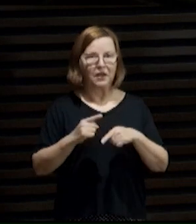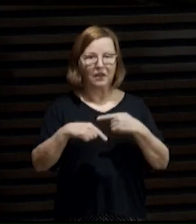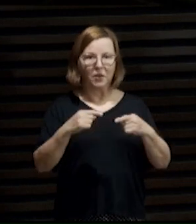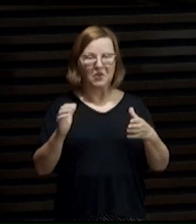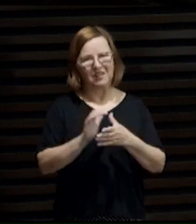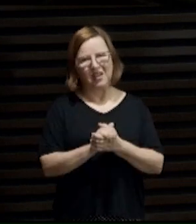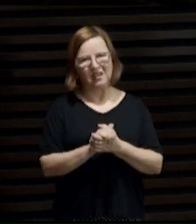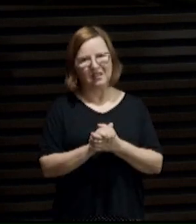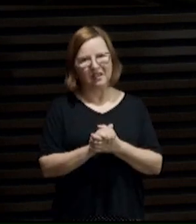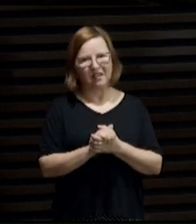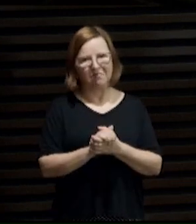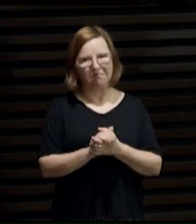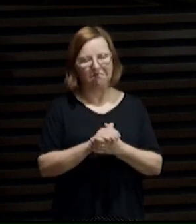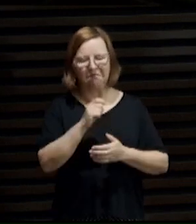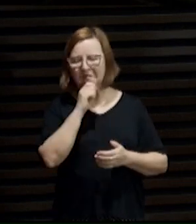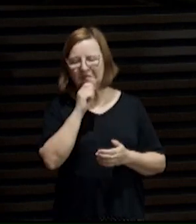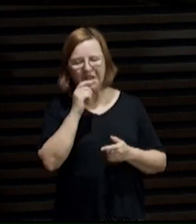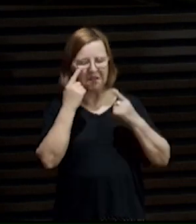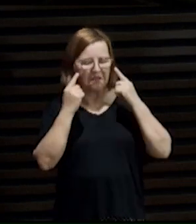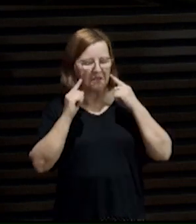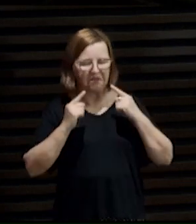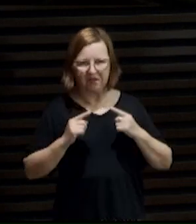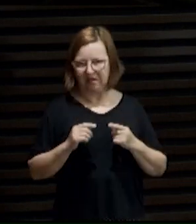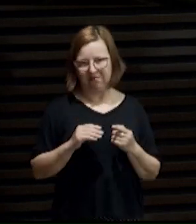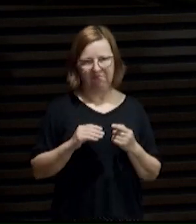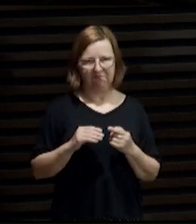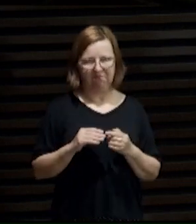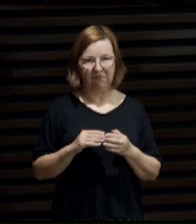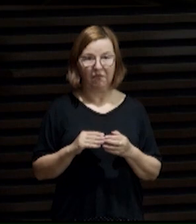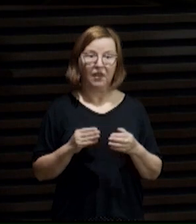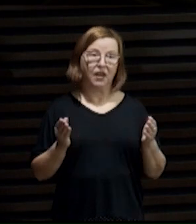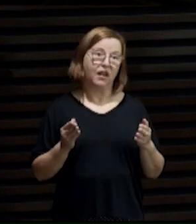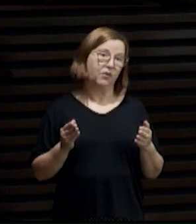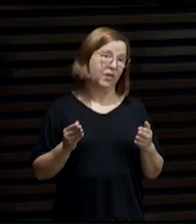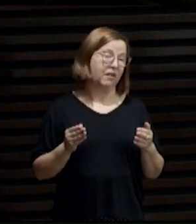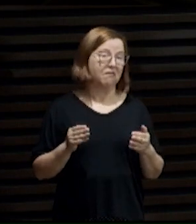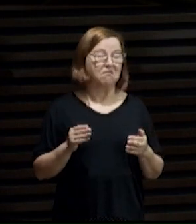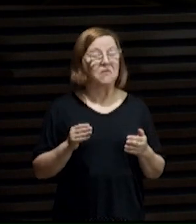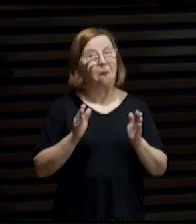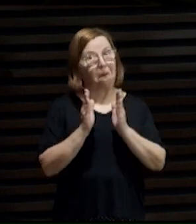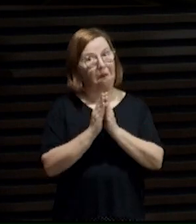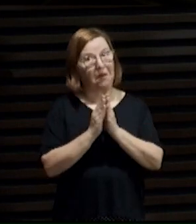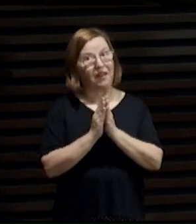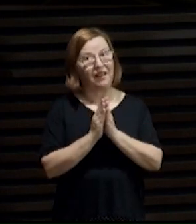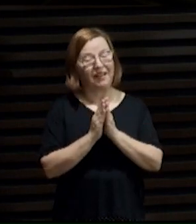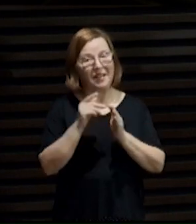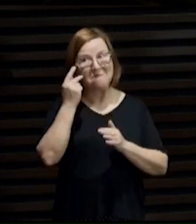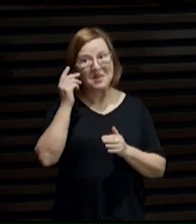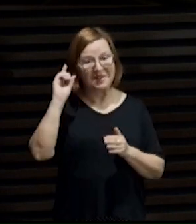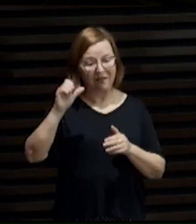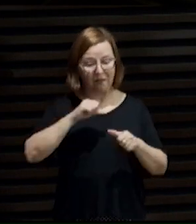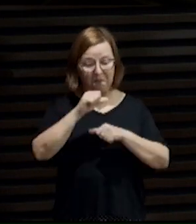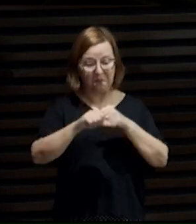Já fez um compromisso diante do Senhor. Agora é orar para que Deus o mude. Mas se você